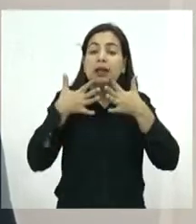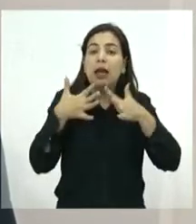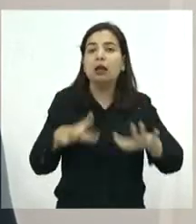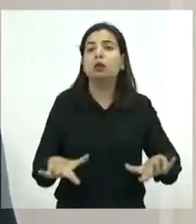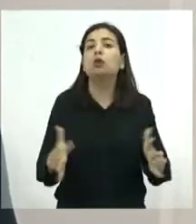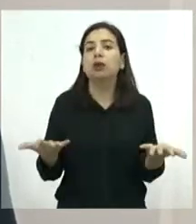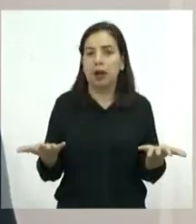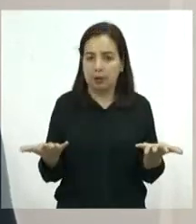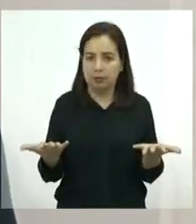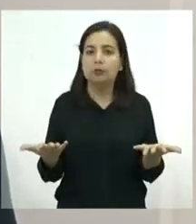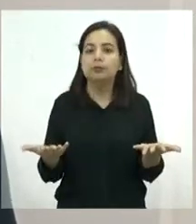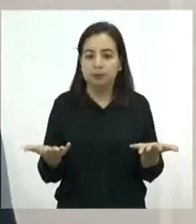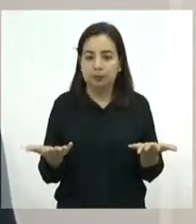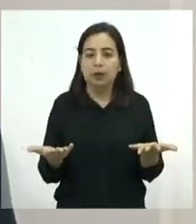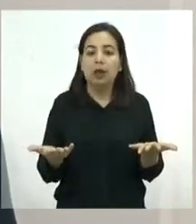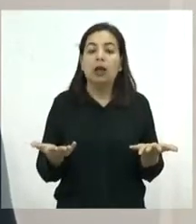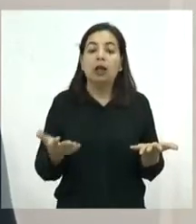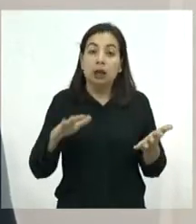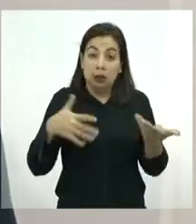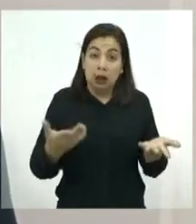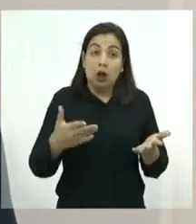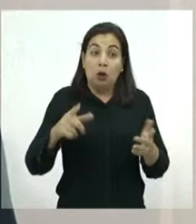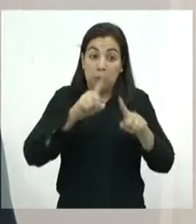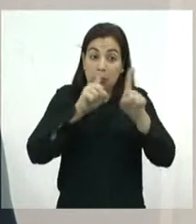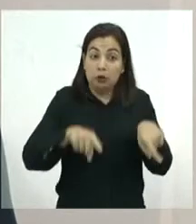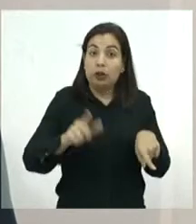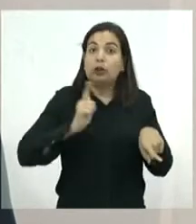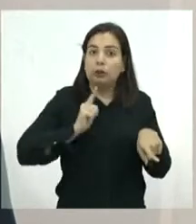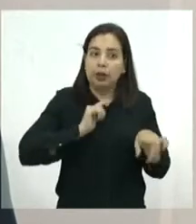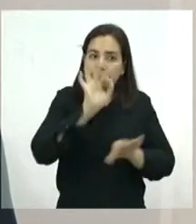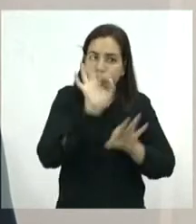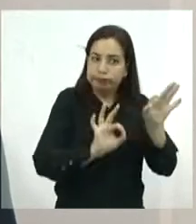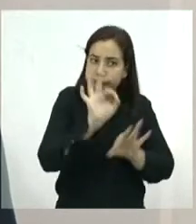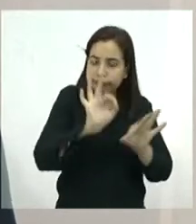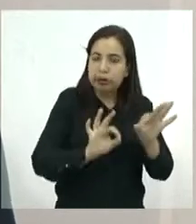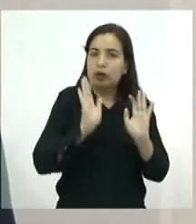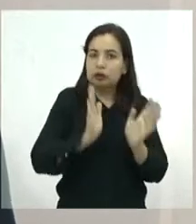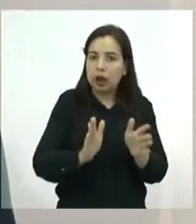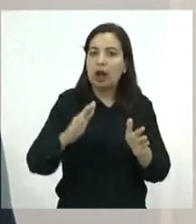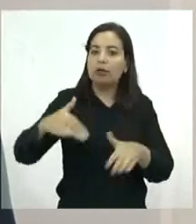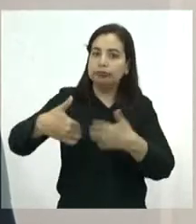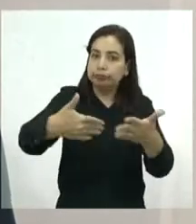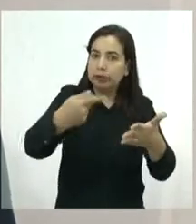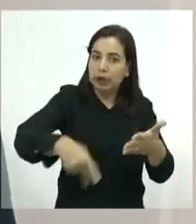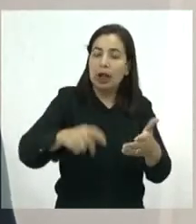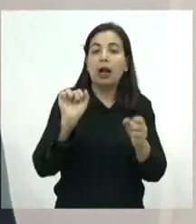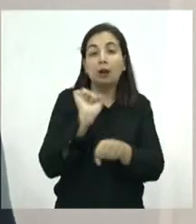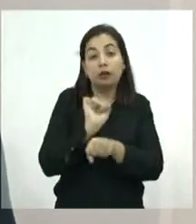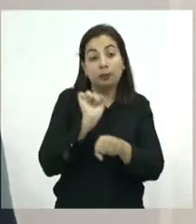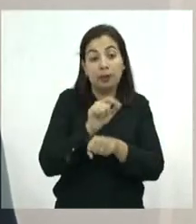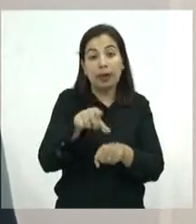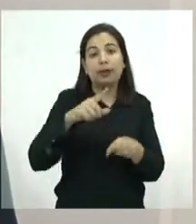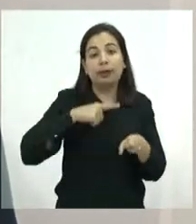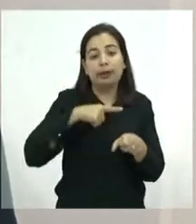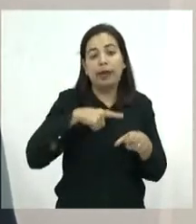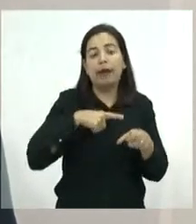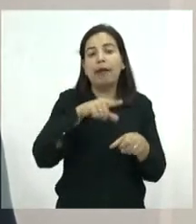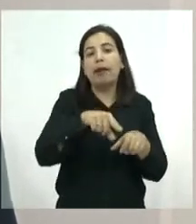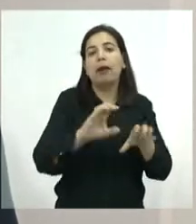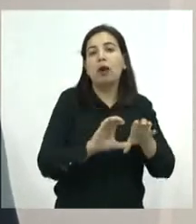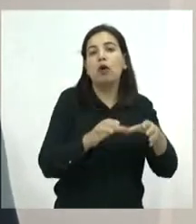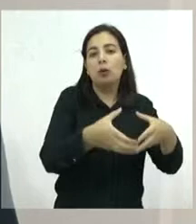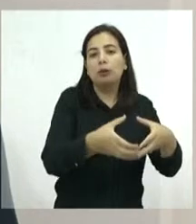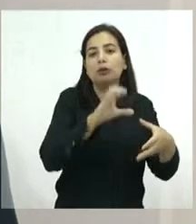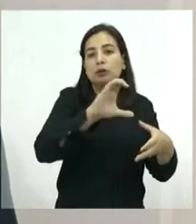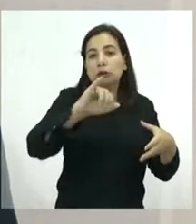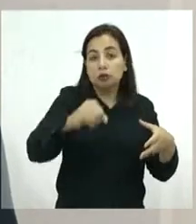naturais, tá certo? Assim, então, esse projeto tramita aqui, a gente está aguardando ainda o parecer da Comissão de Constituição e Justiça, mas em sendo